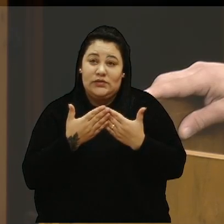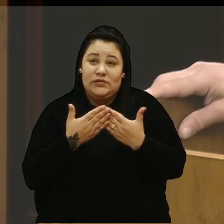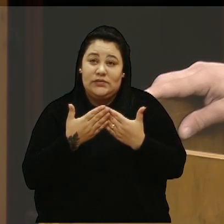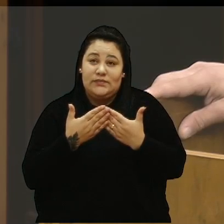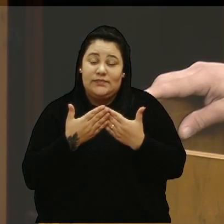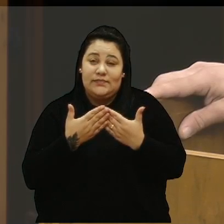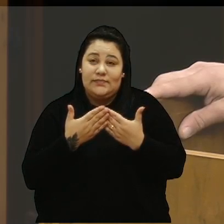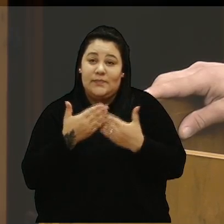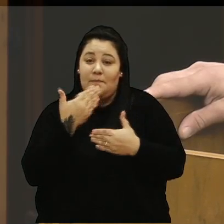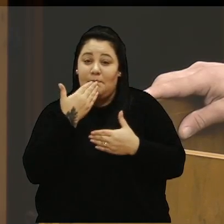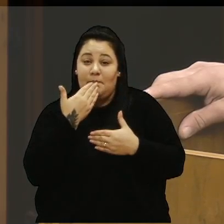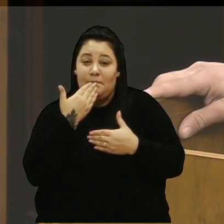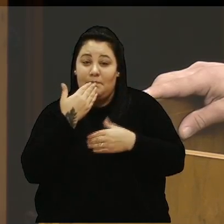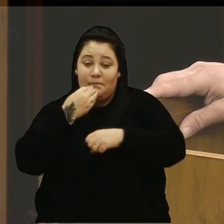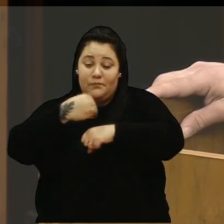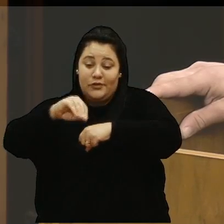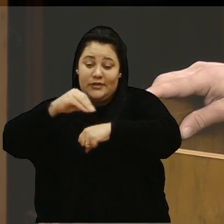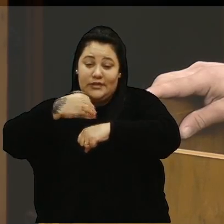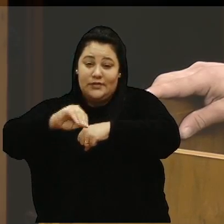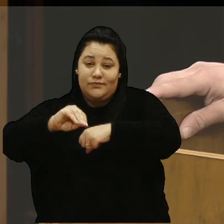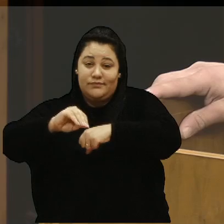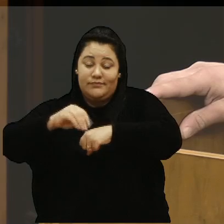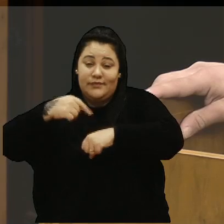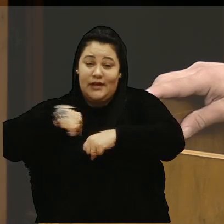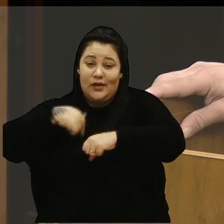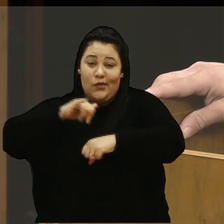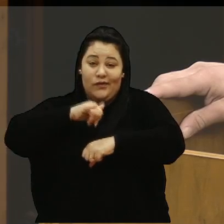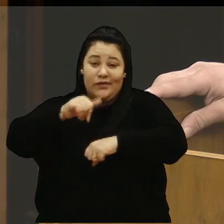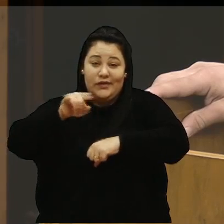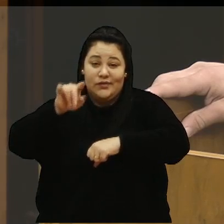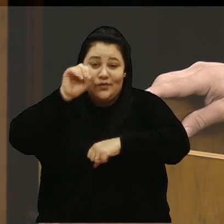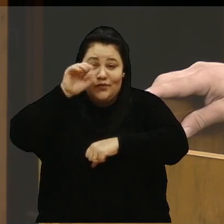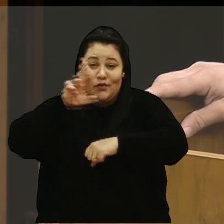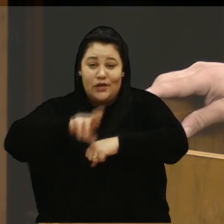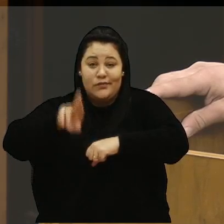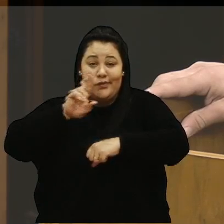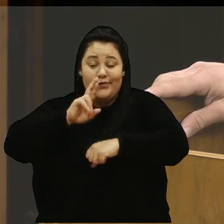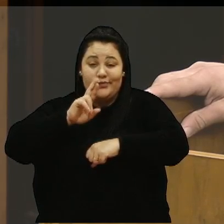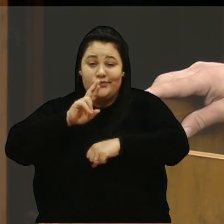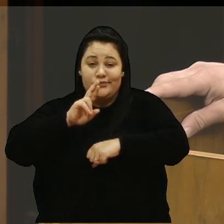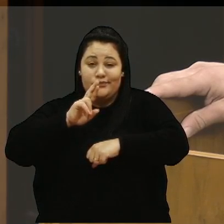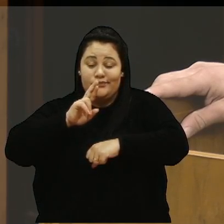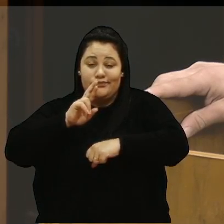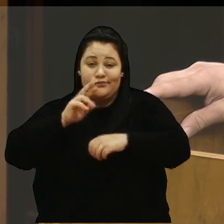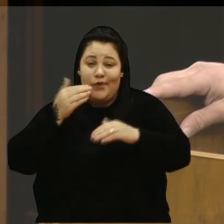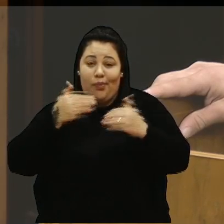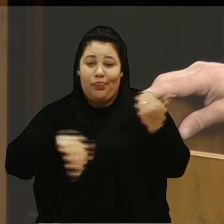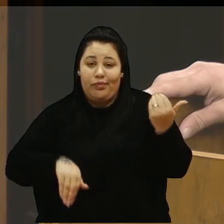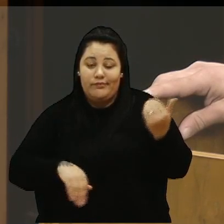a resposta é não dá. Impossível. Inviável.